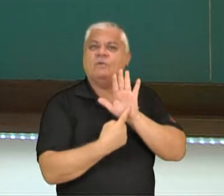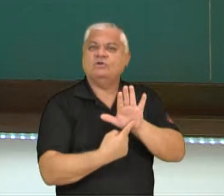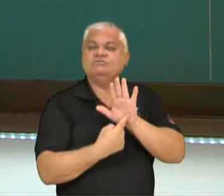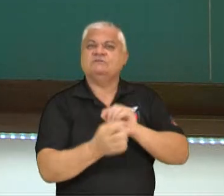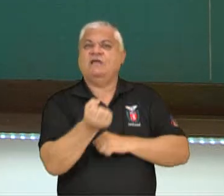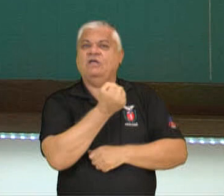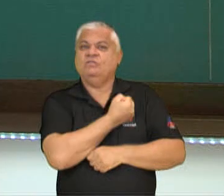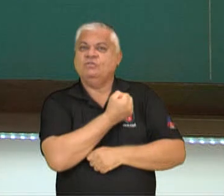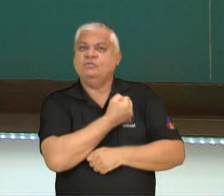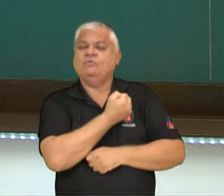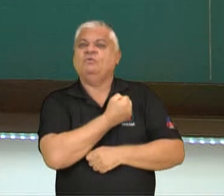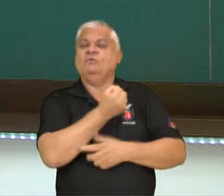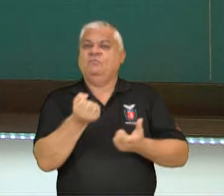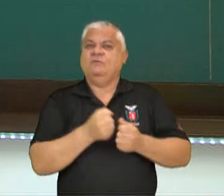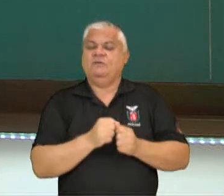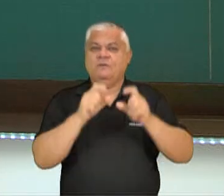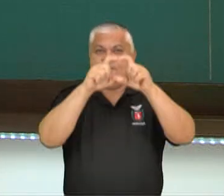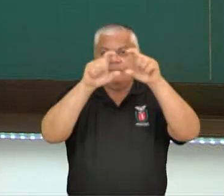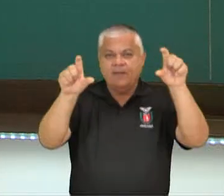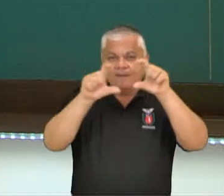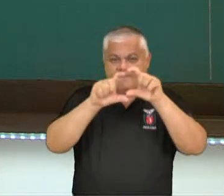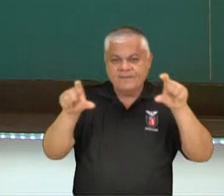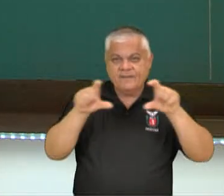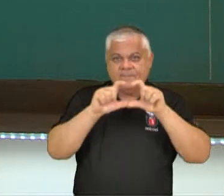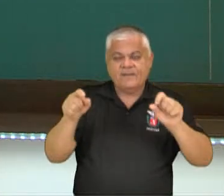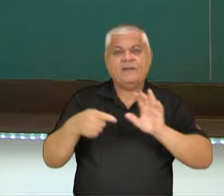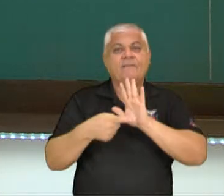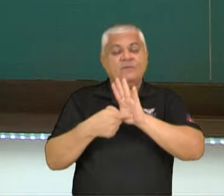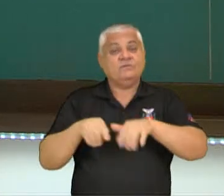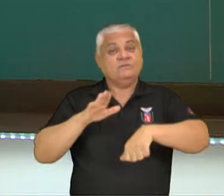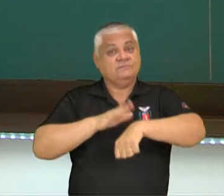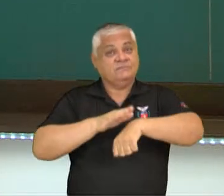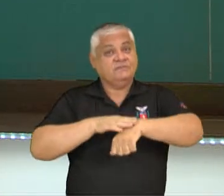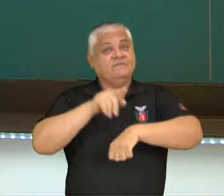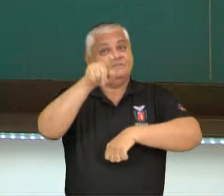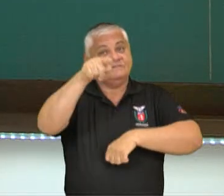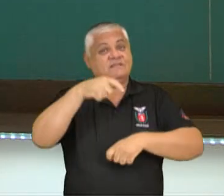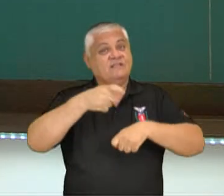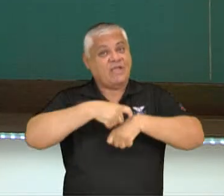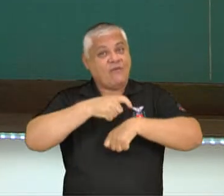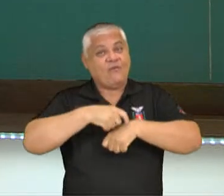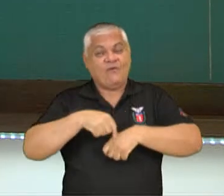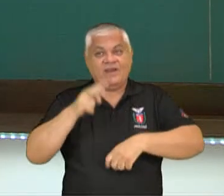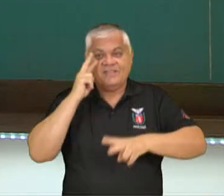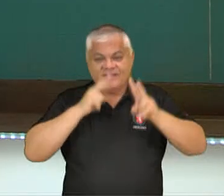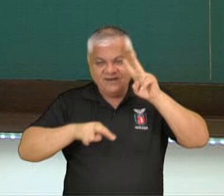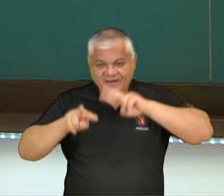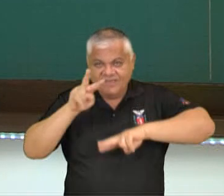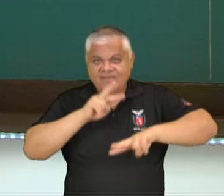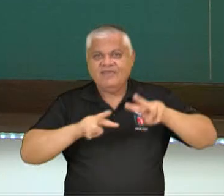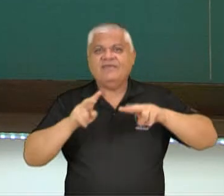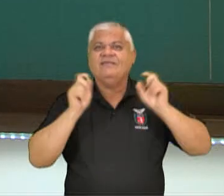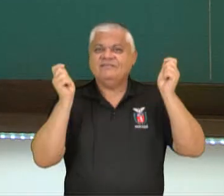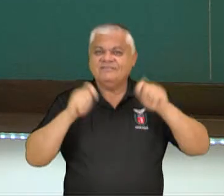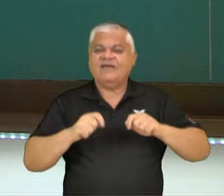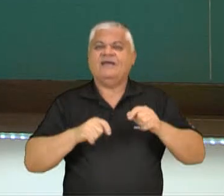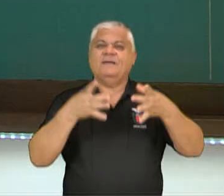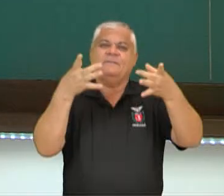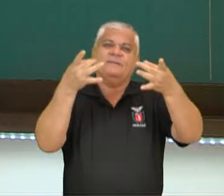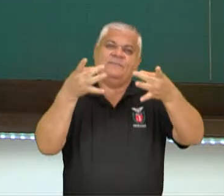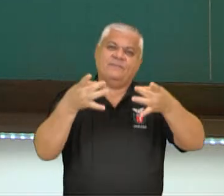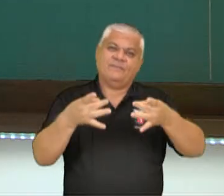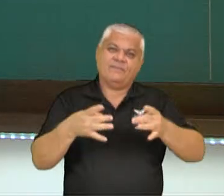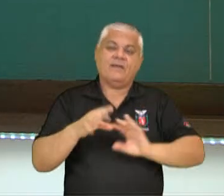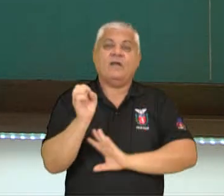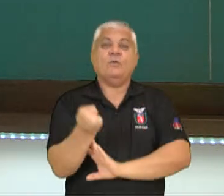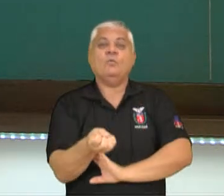num texto em prosa, né? Isso vai facilitar no momento em que vocês vão fazer a leitura do infográfico, transcrever os dados